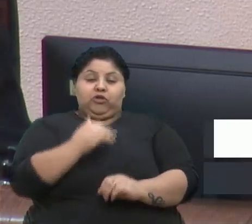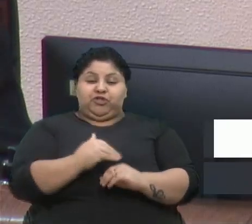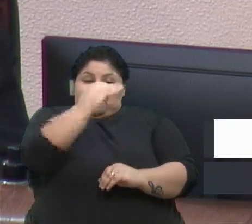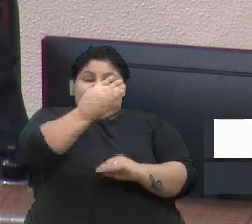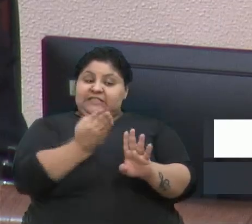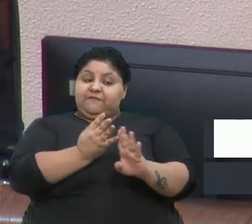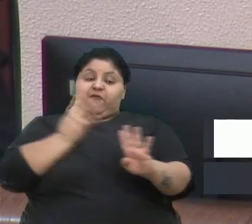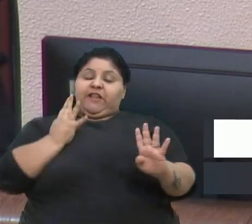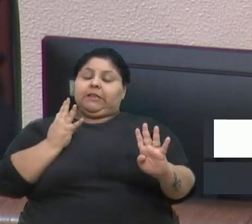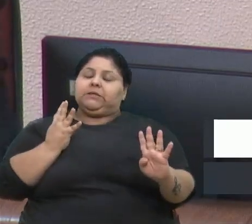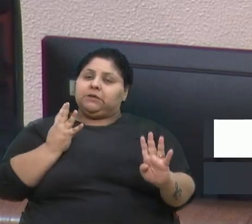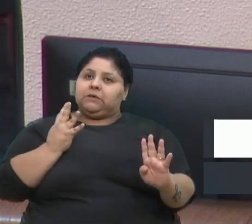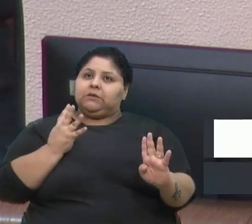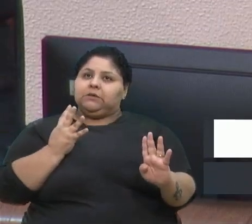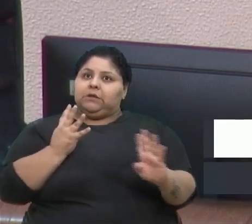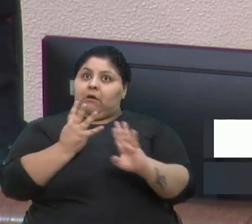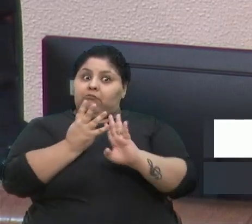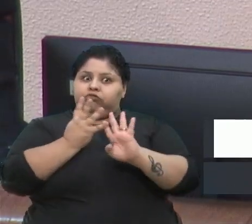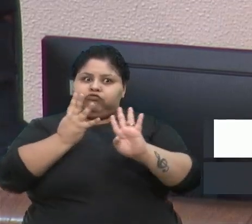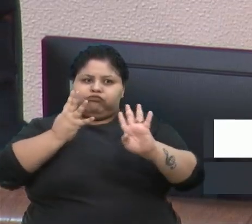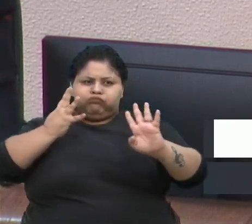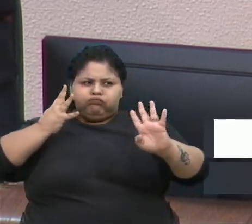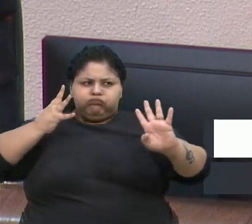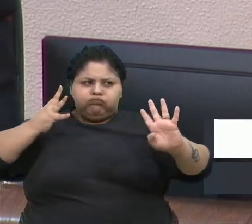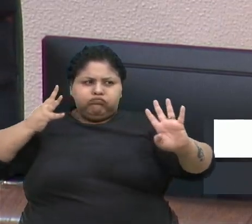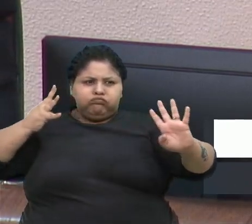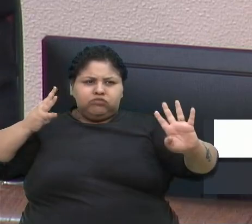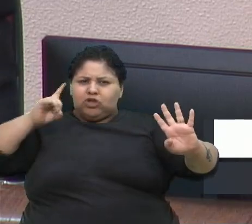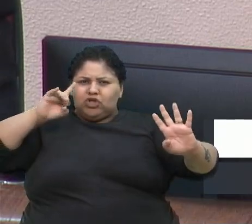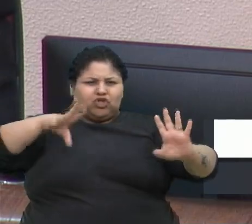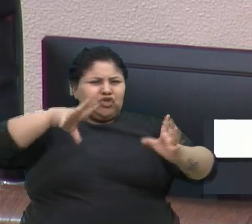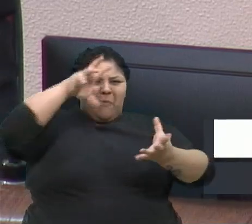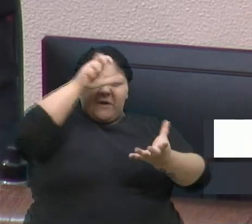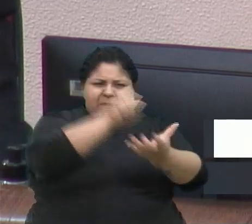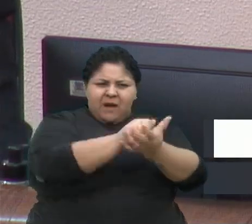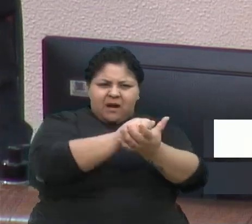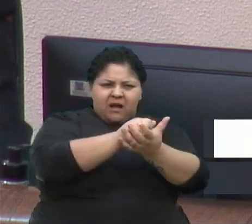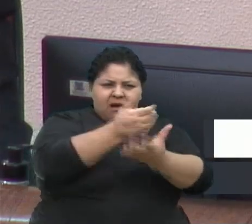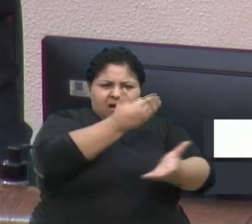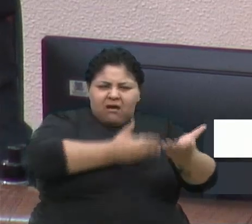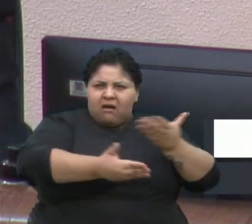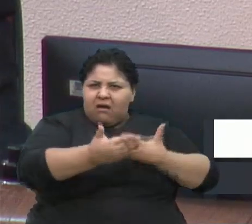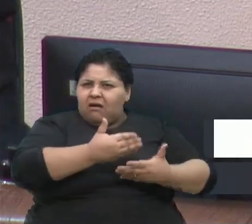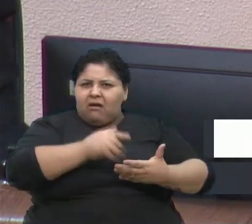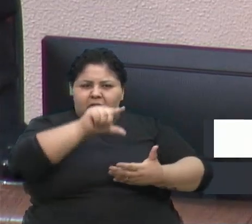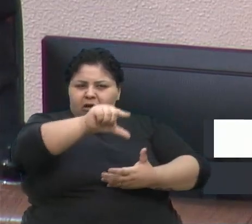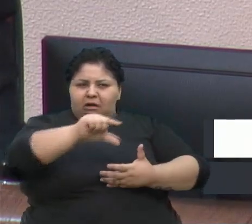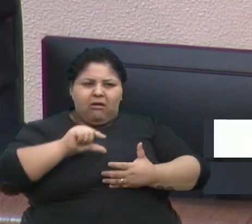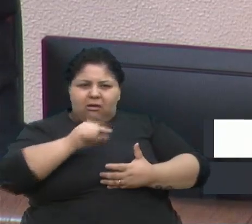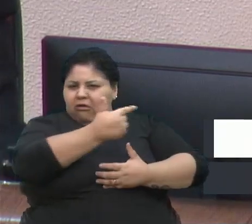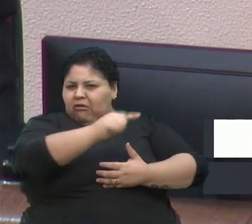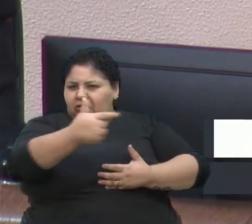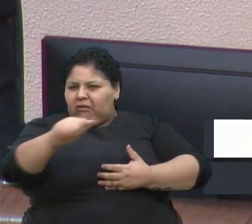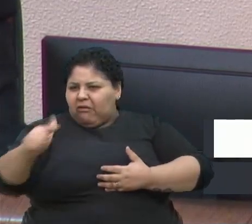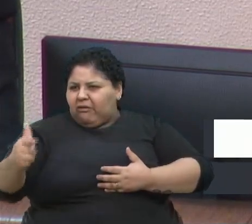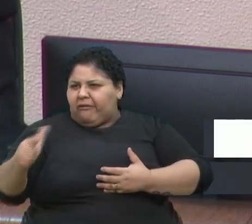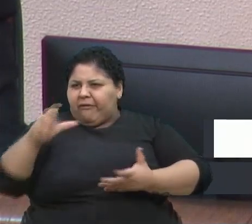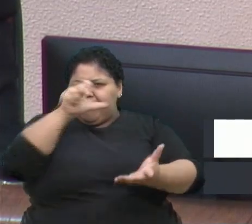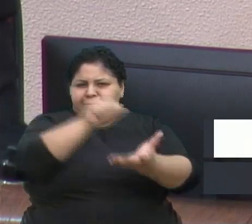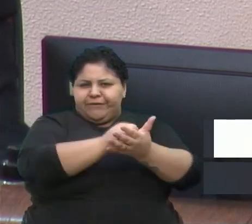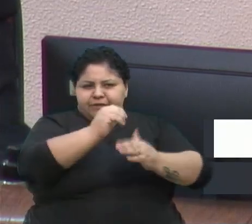filas enormes para se agendar uma consulta, está se buscando alternativas, que é a Agenda Mais